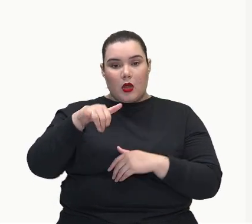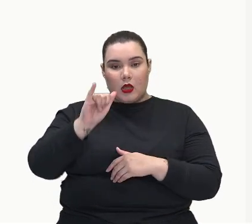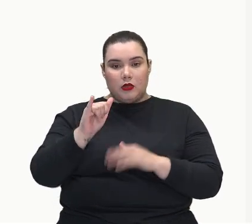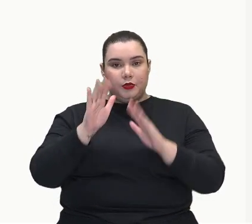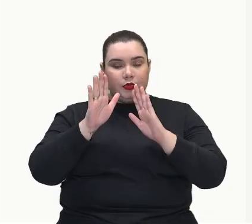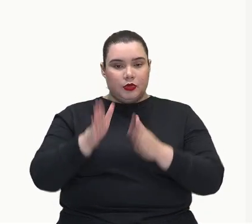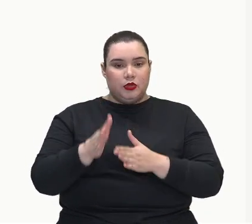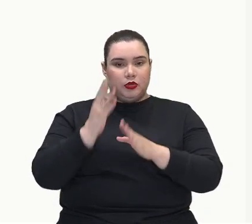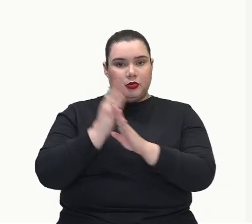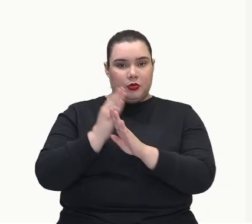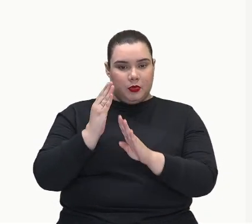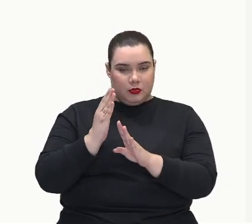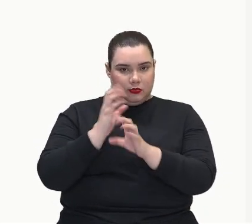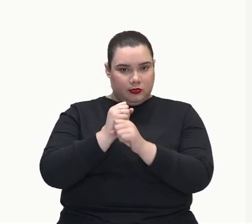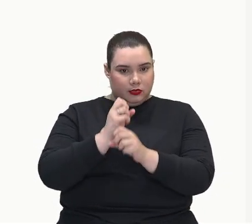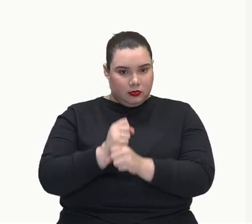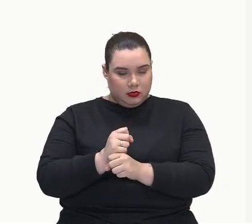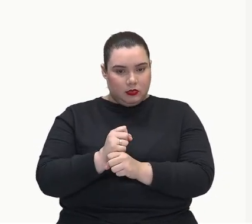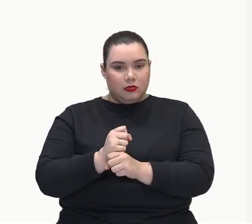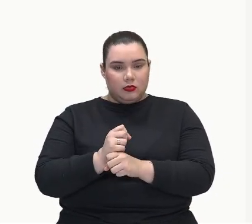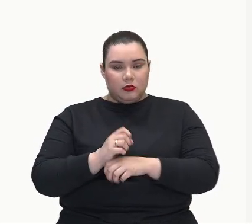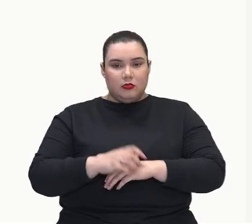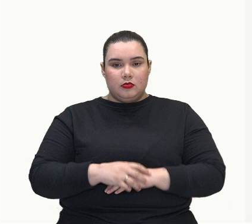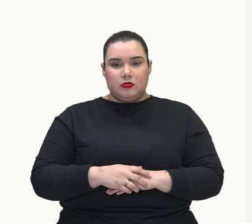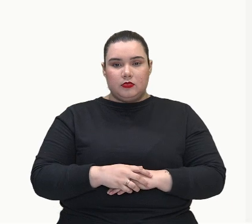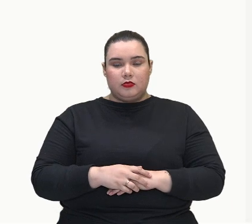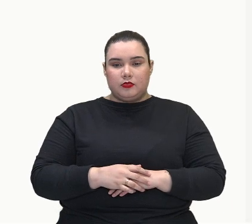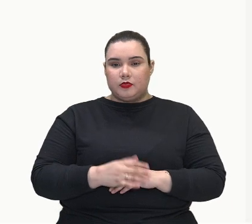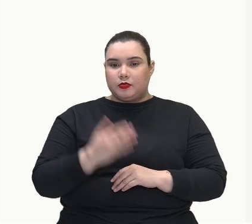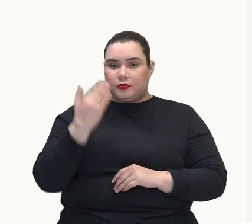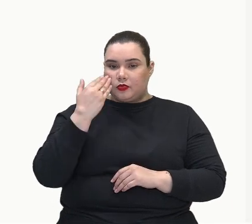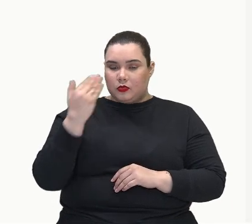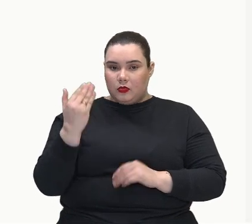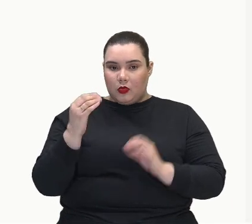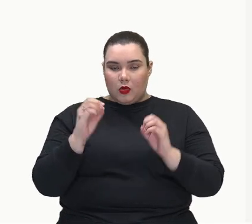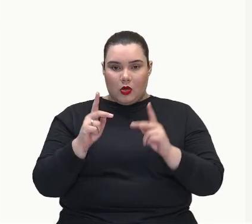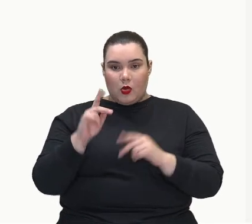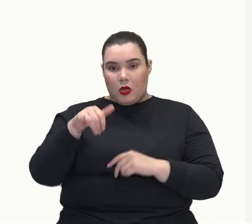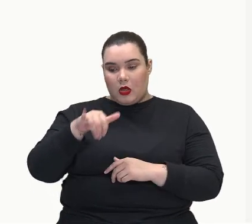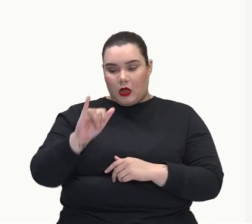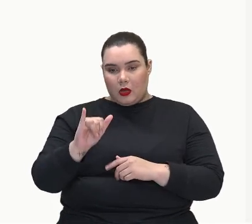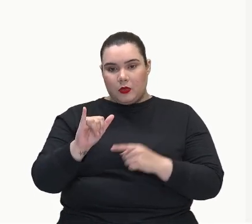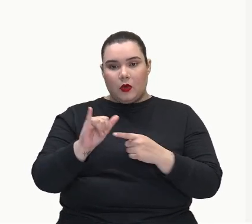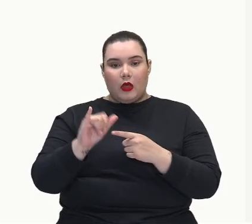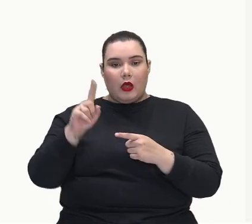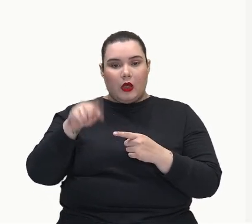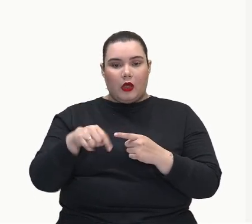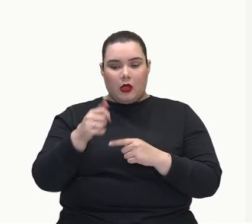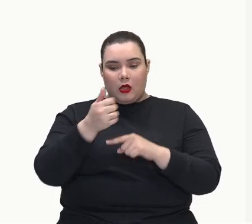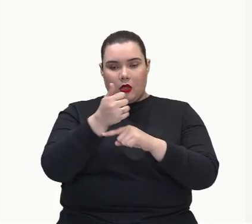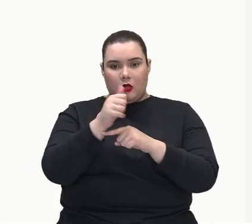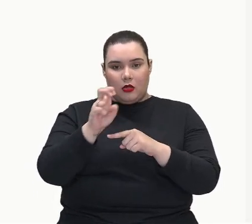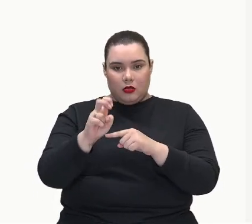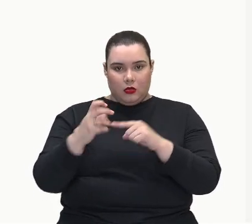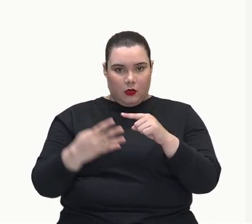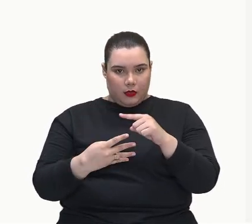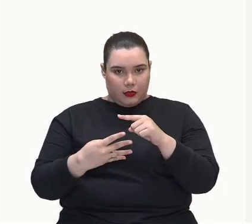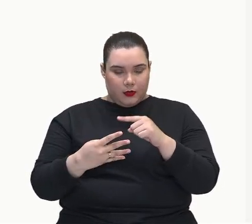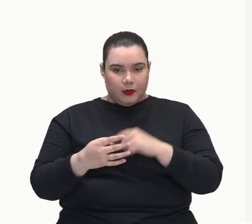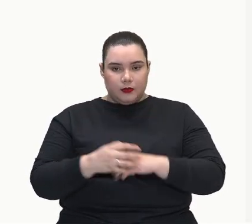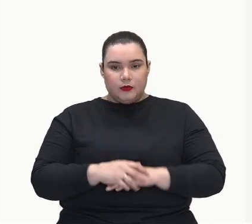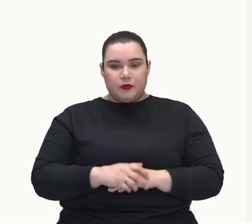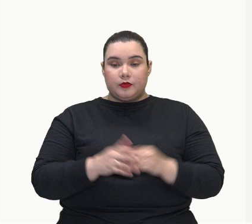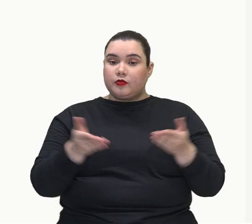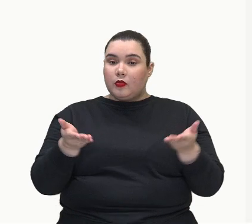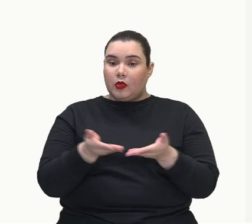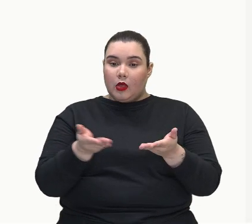gente acabou de calcular. Então, nós já temos que o Y é igual a 15 sobre 4. E